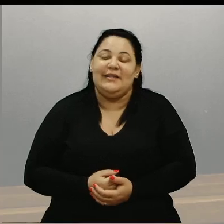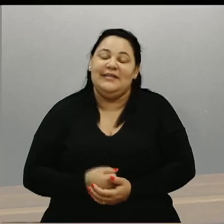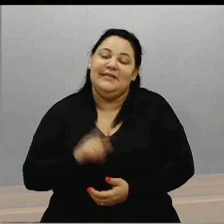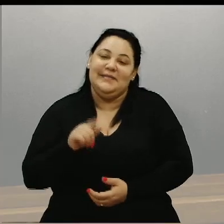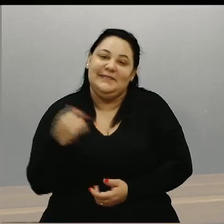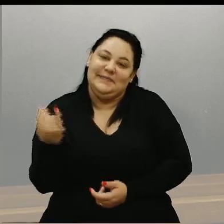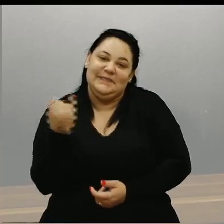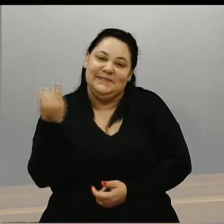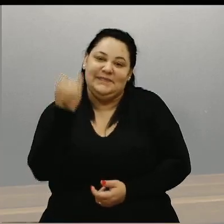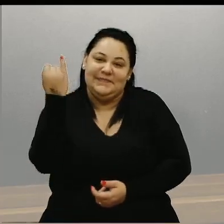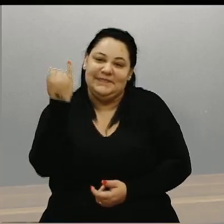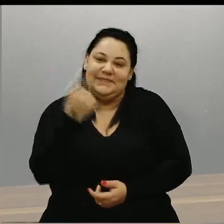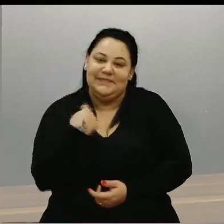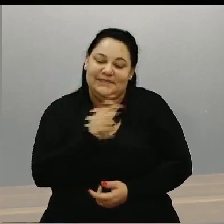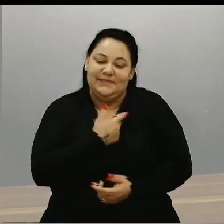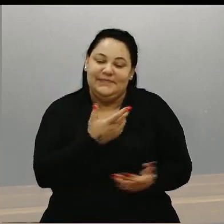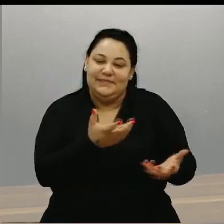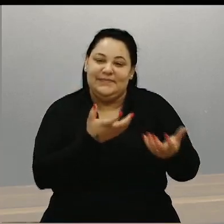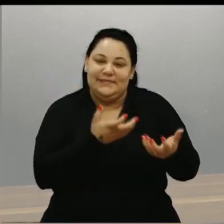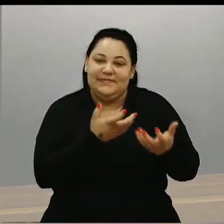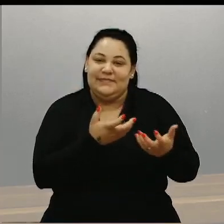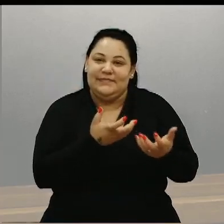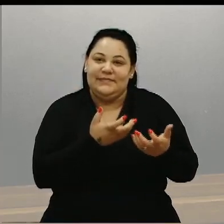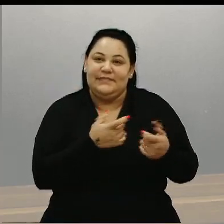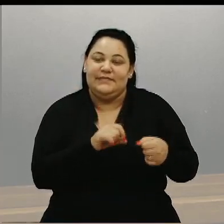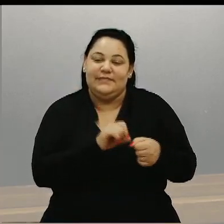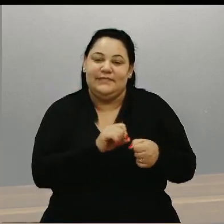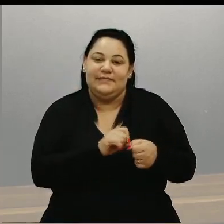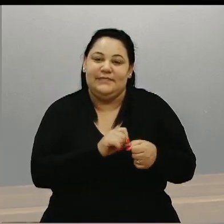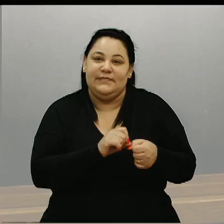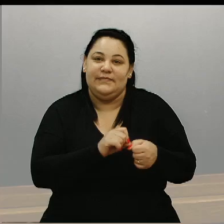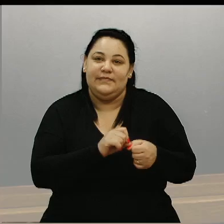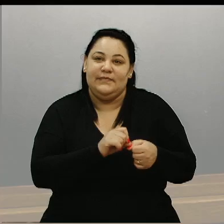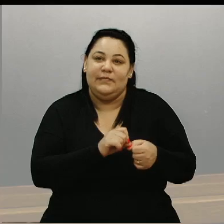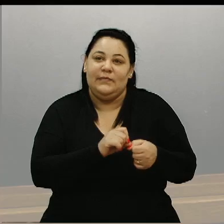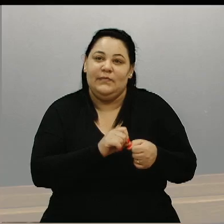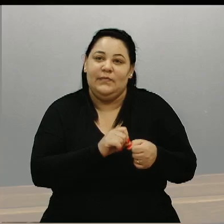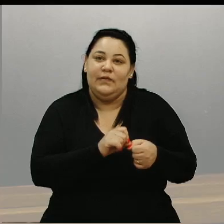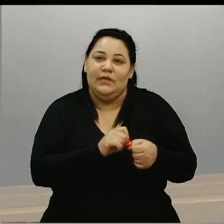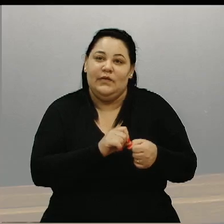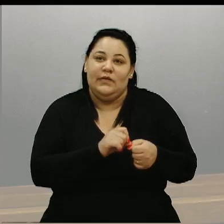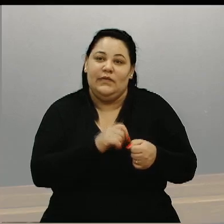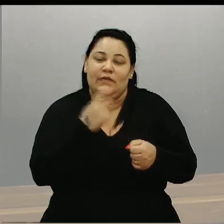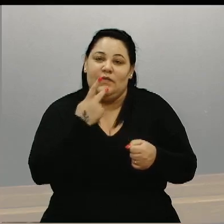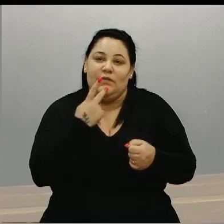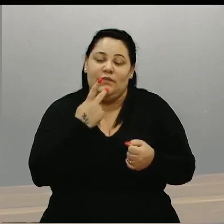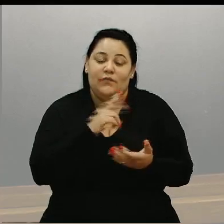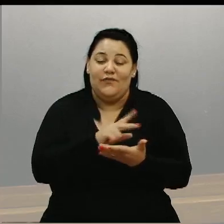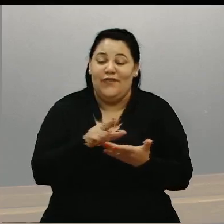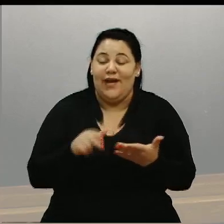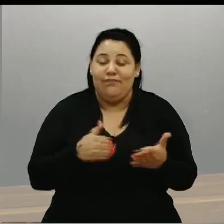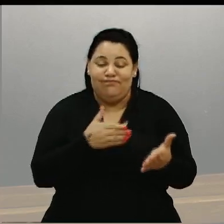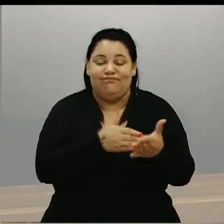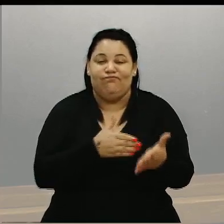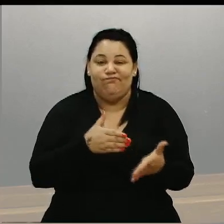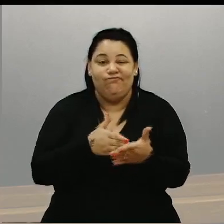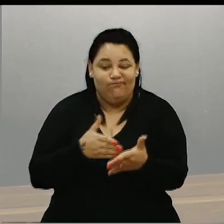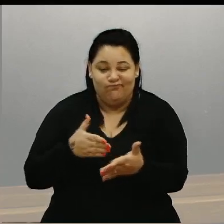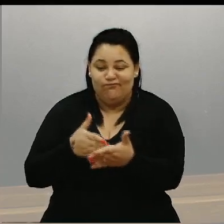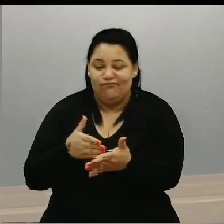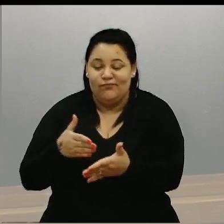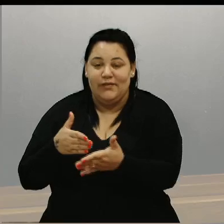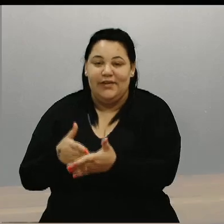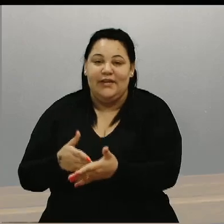gostaríamos de ter feito uma homenagem mas em função da de várias restrições que teve esse ano e da